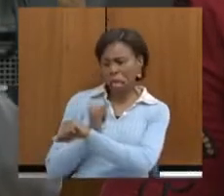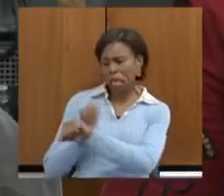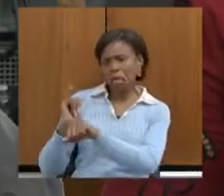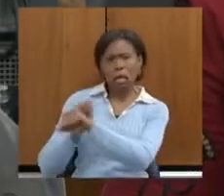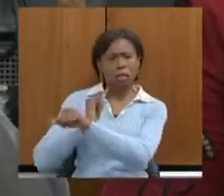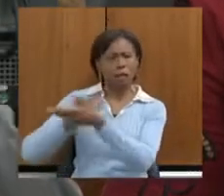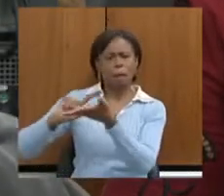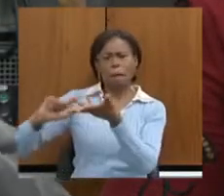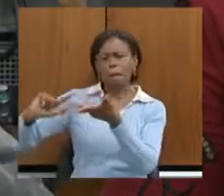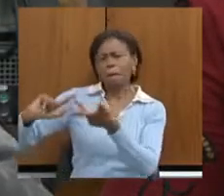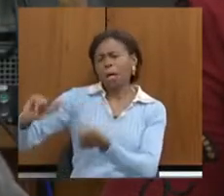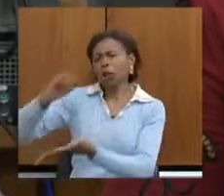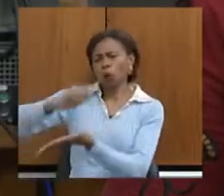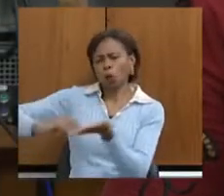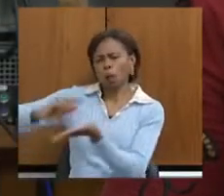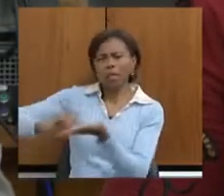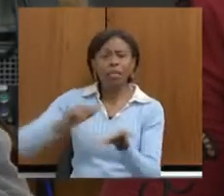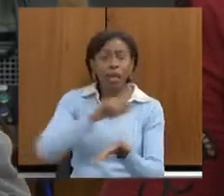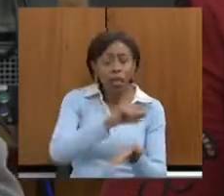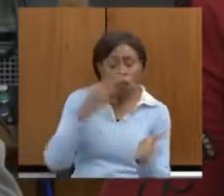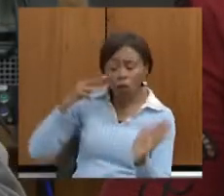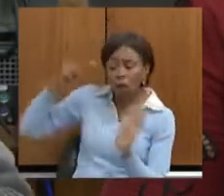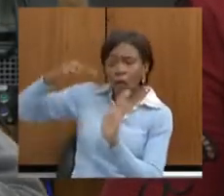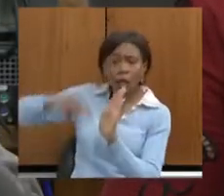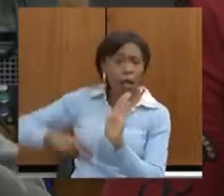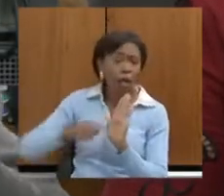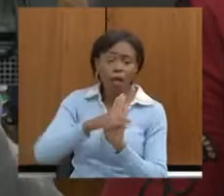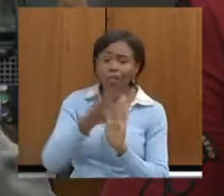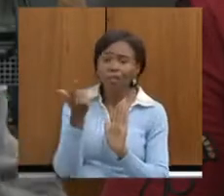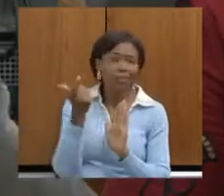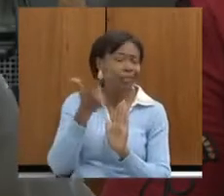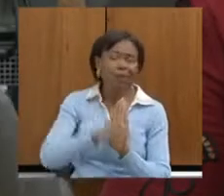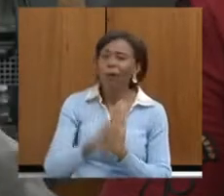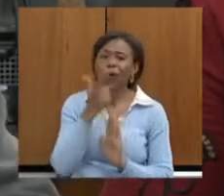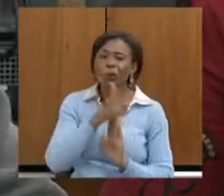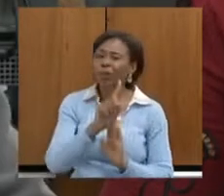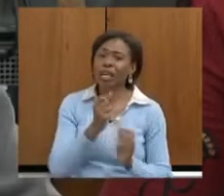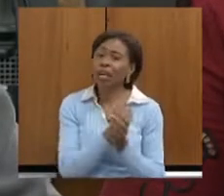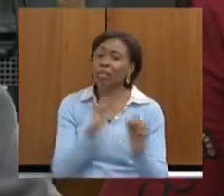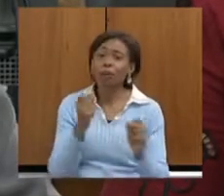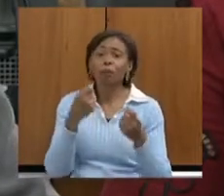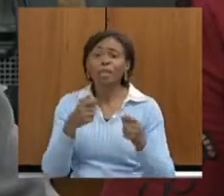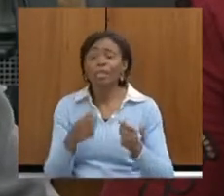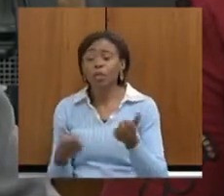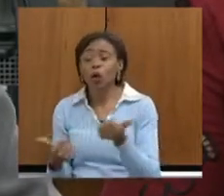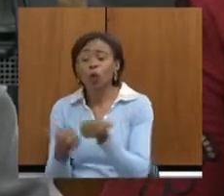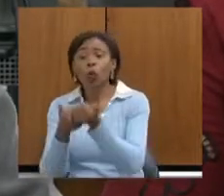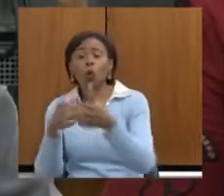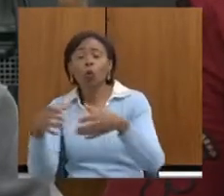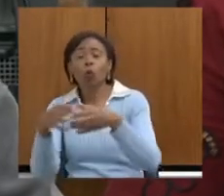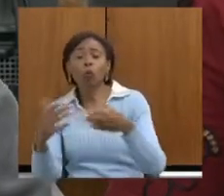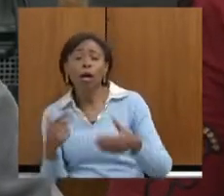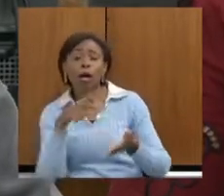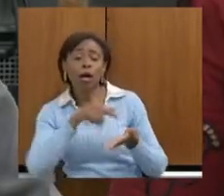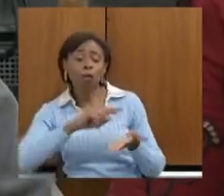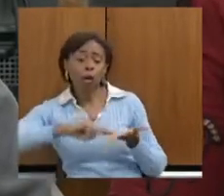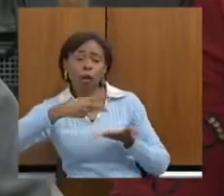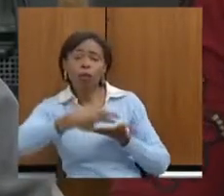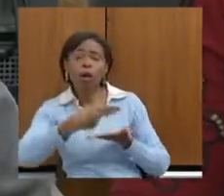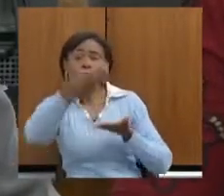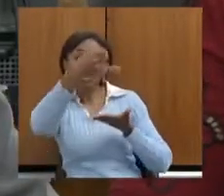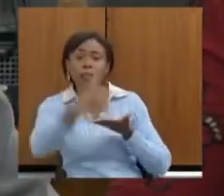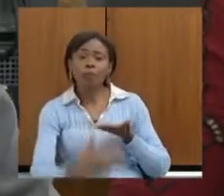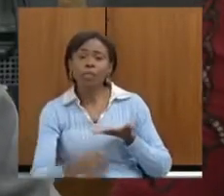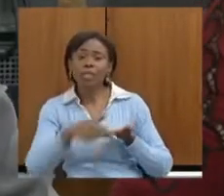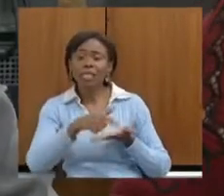de simetria técnica entre a renova os atingidos por que renova tem uma série de técnicos que propõe um monte de coisa e